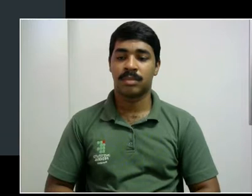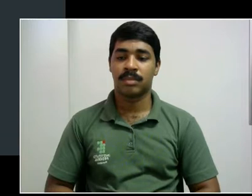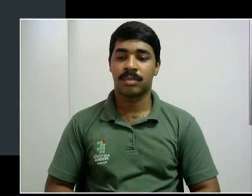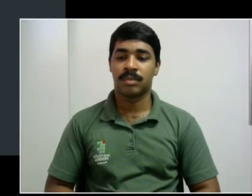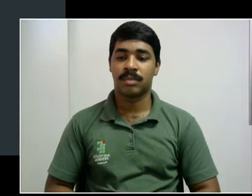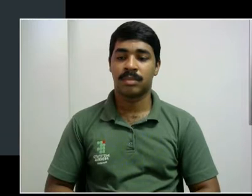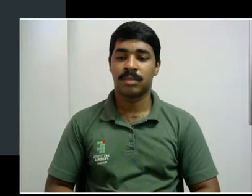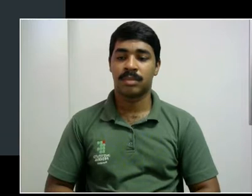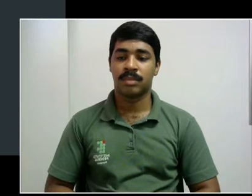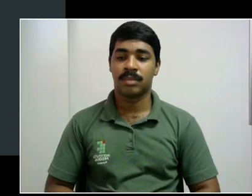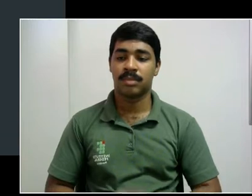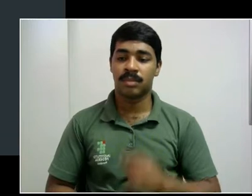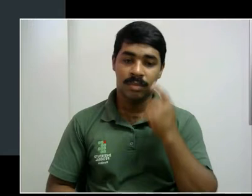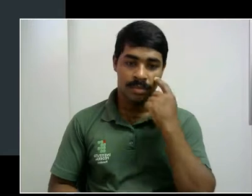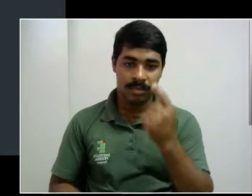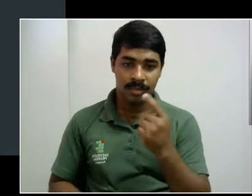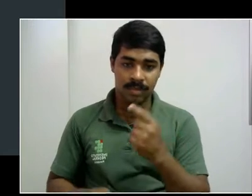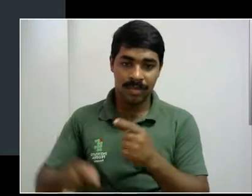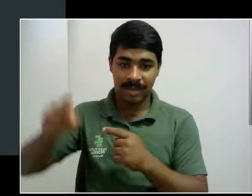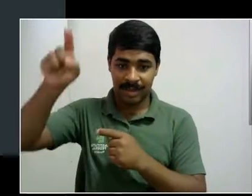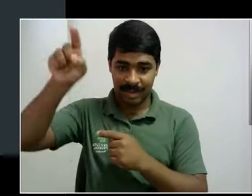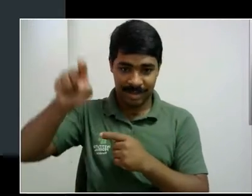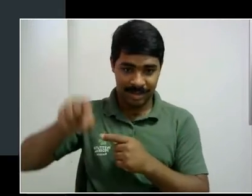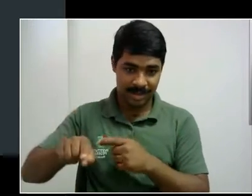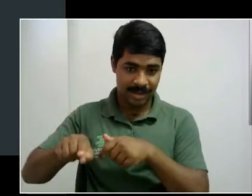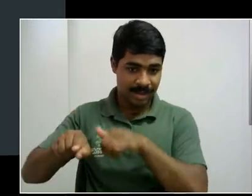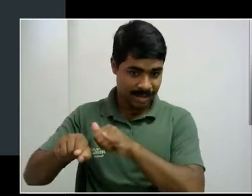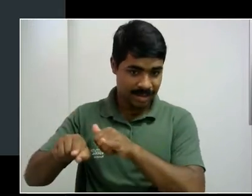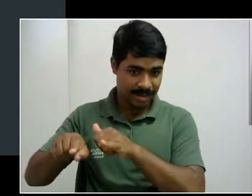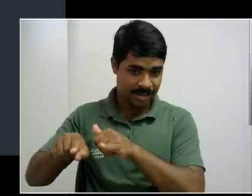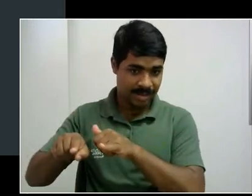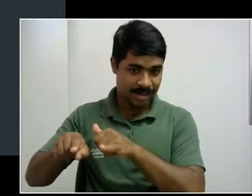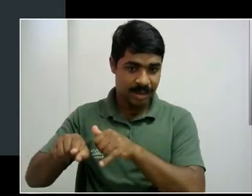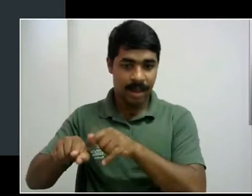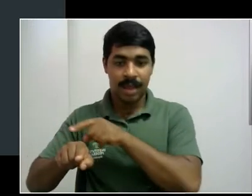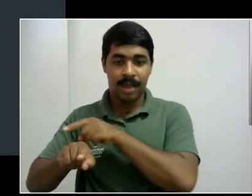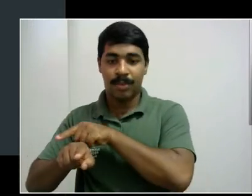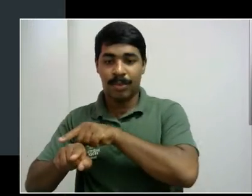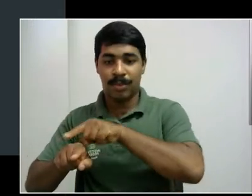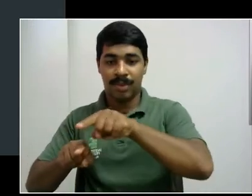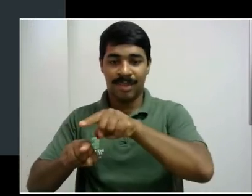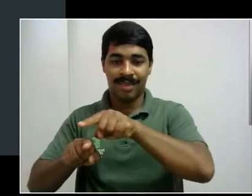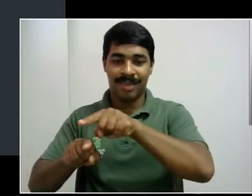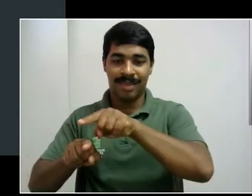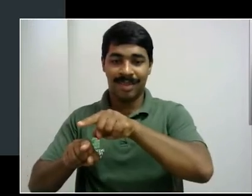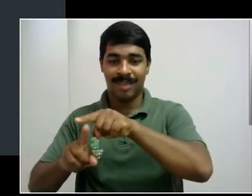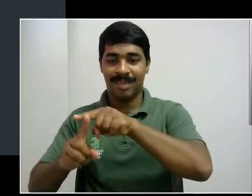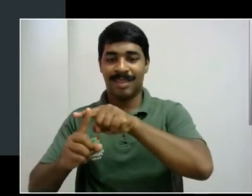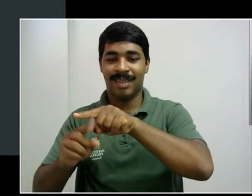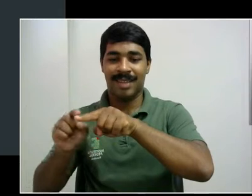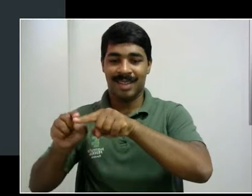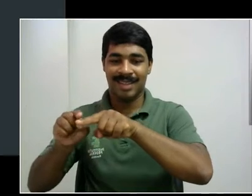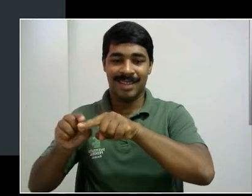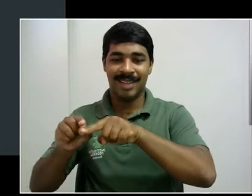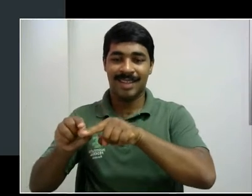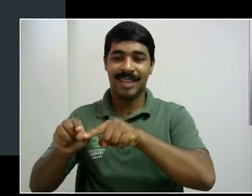no ponto menos 4. Então seria aqui, ó, 0, que o x vale 0 e o y vale